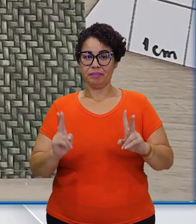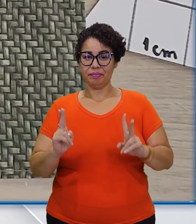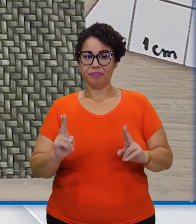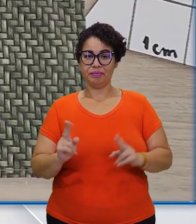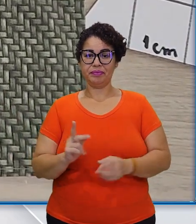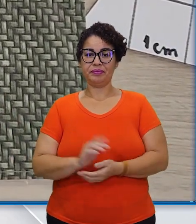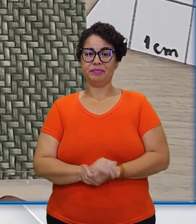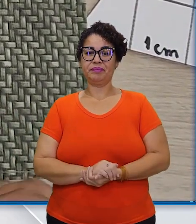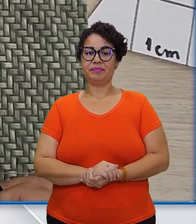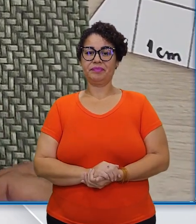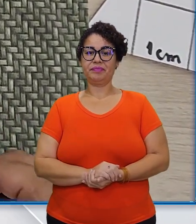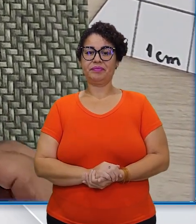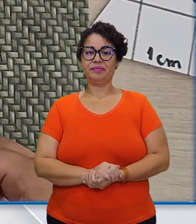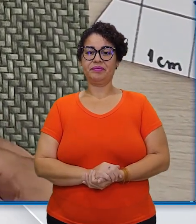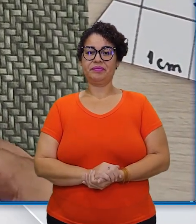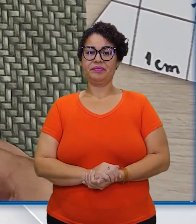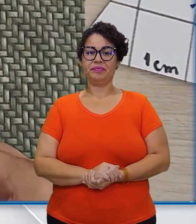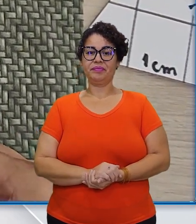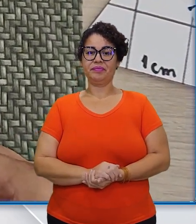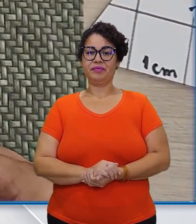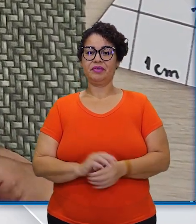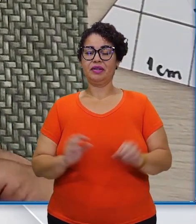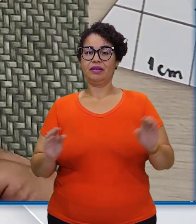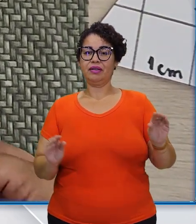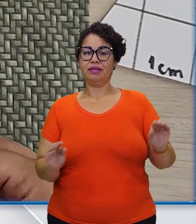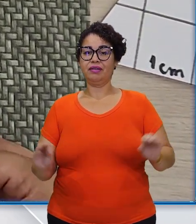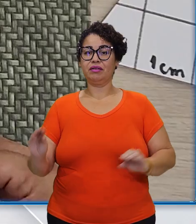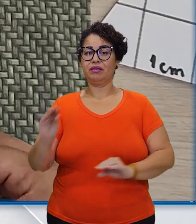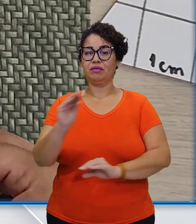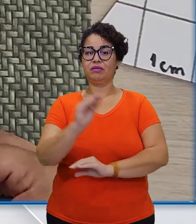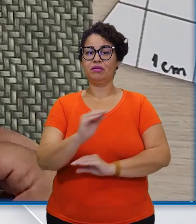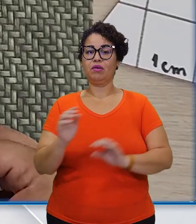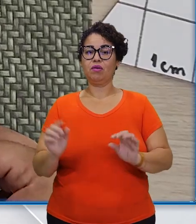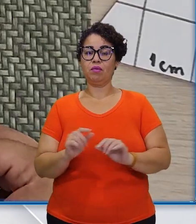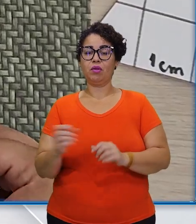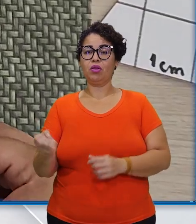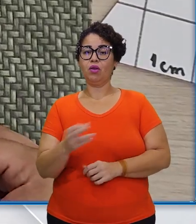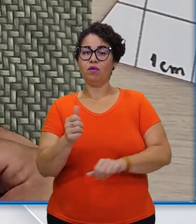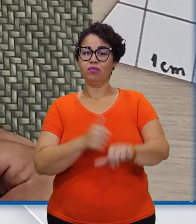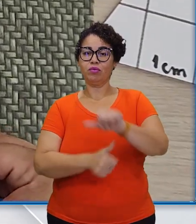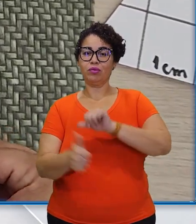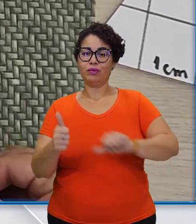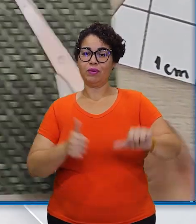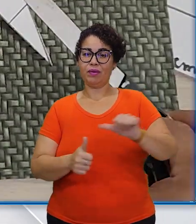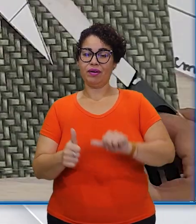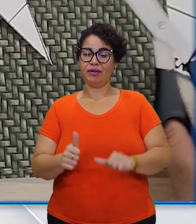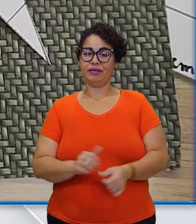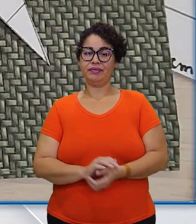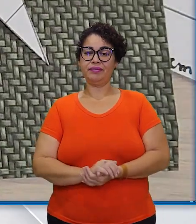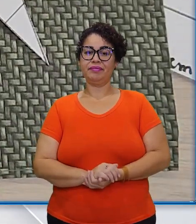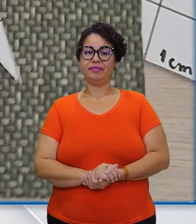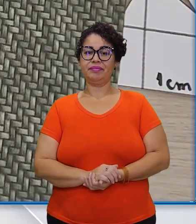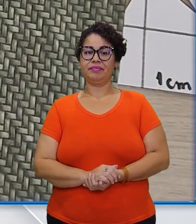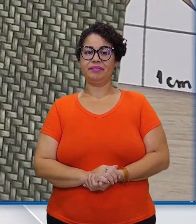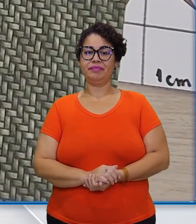bem aqui, ó, e mover essa peça para uma posição nova.